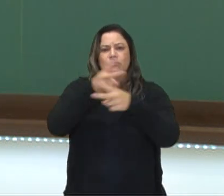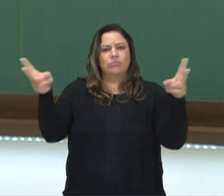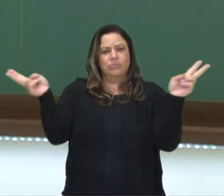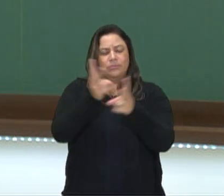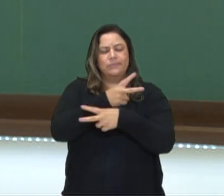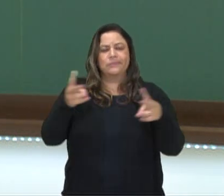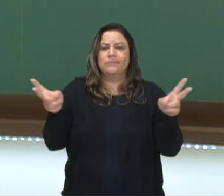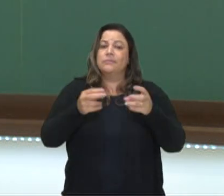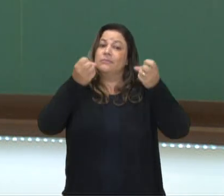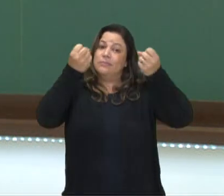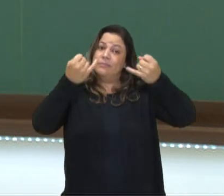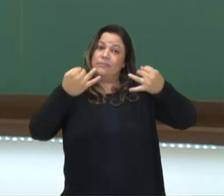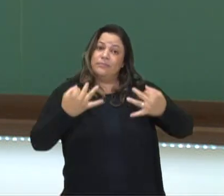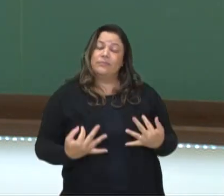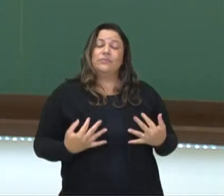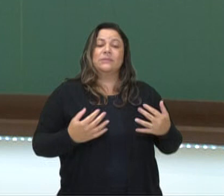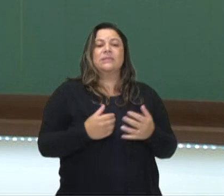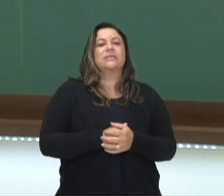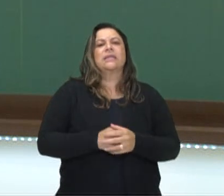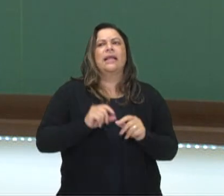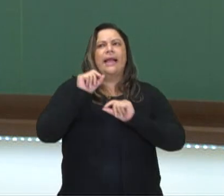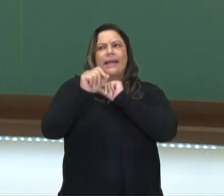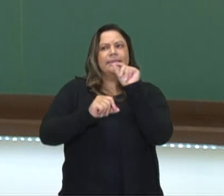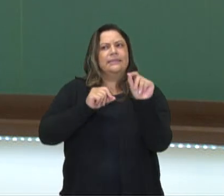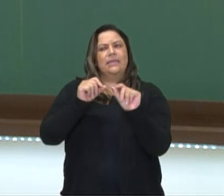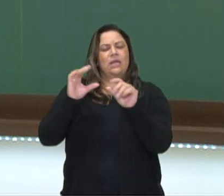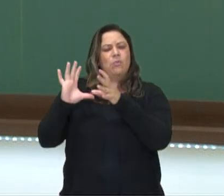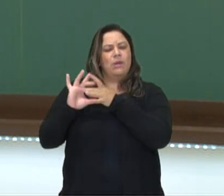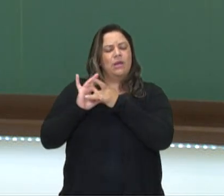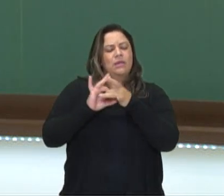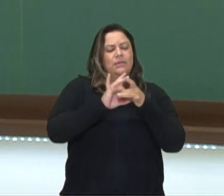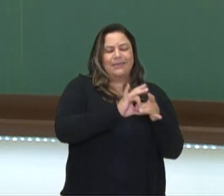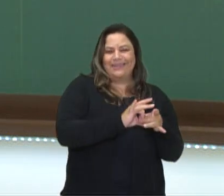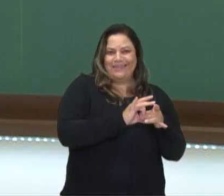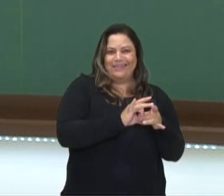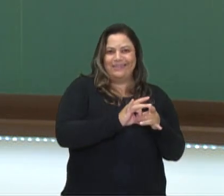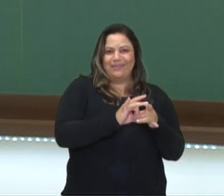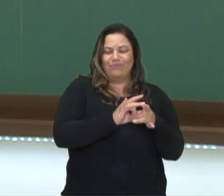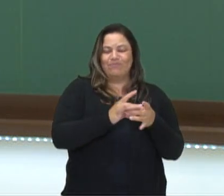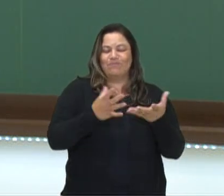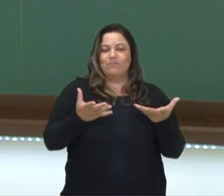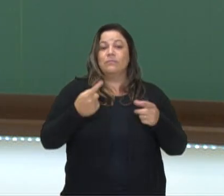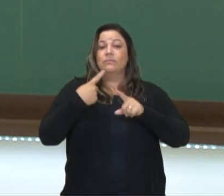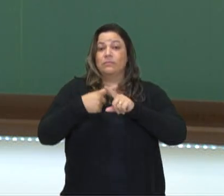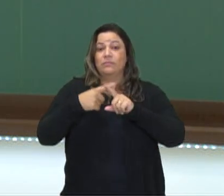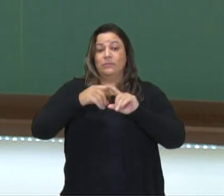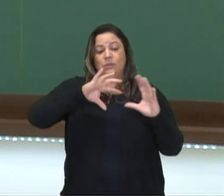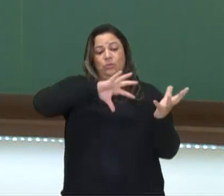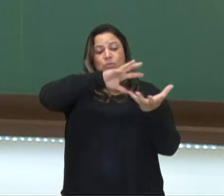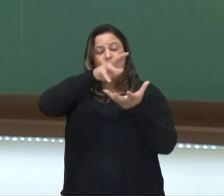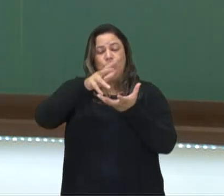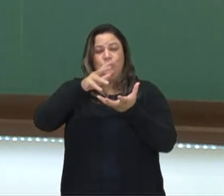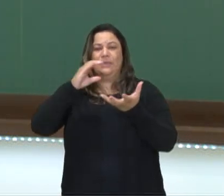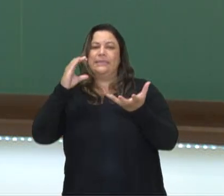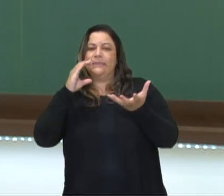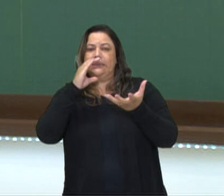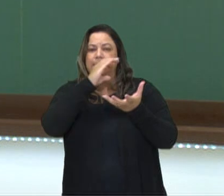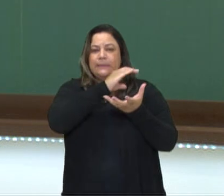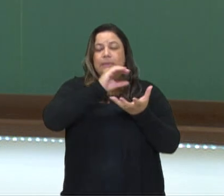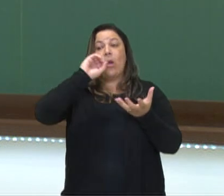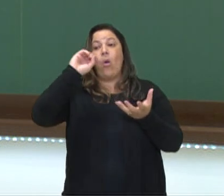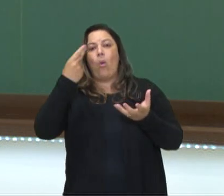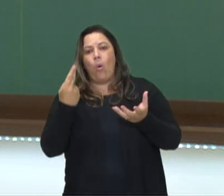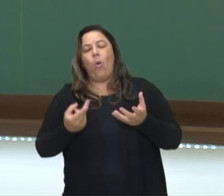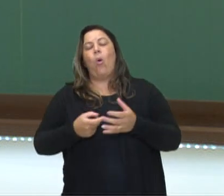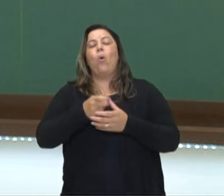desses fenômenos, nós temos uma interligação entre eles. O aquecimento das águas do oceano, ou o resfriamento das